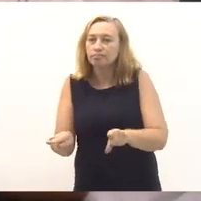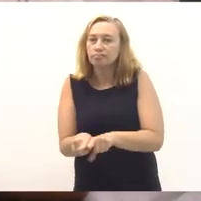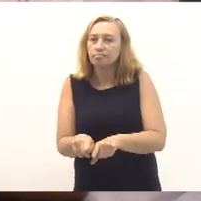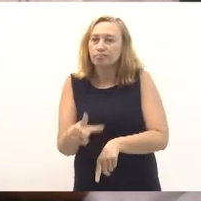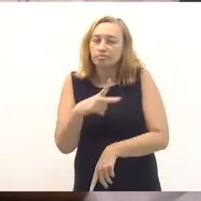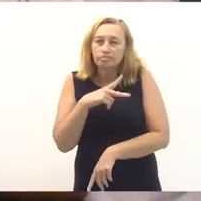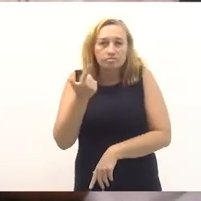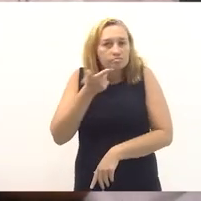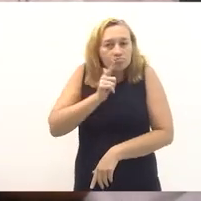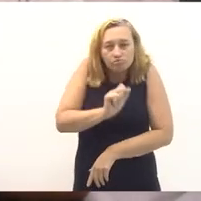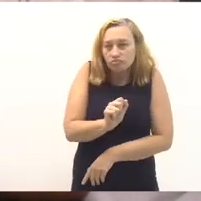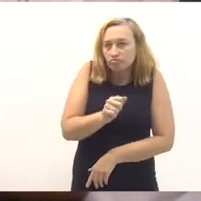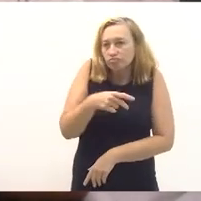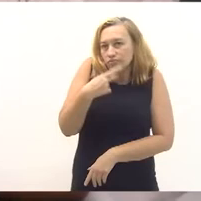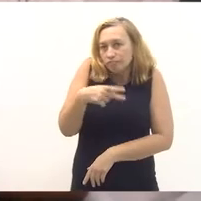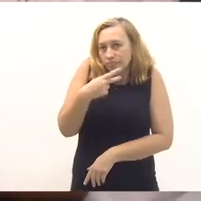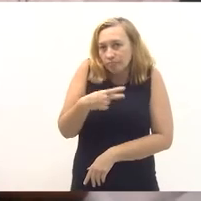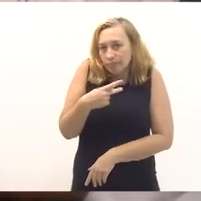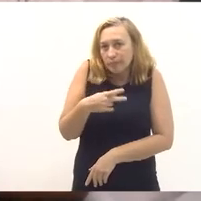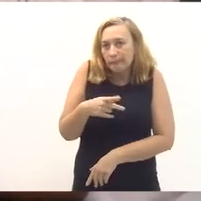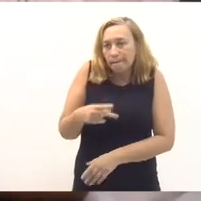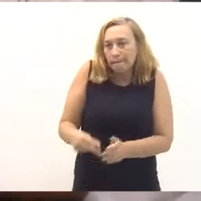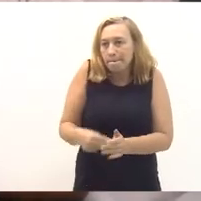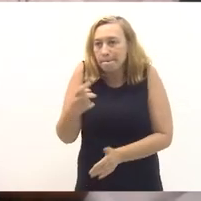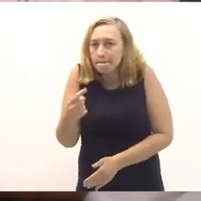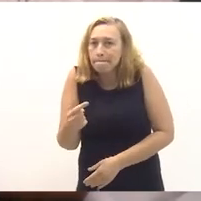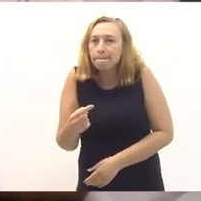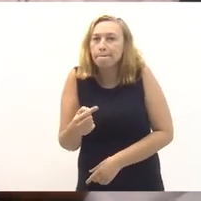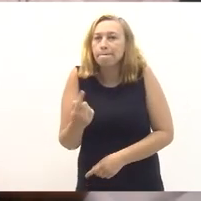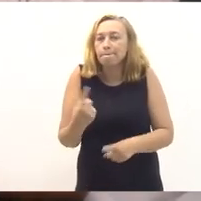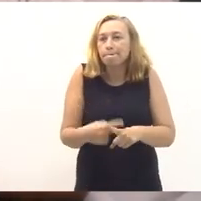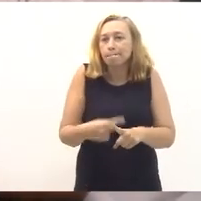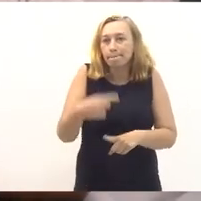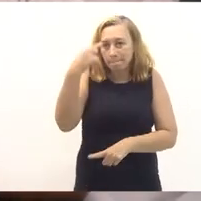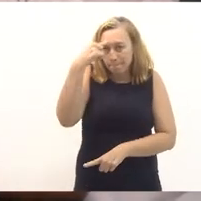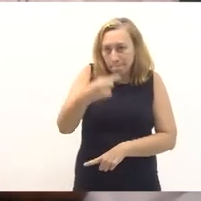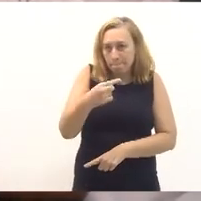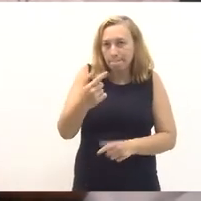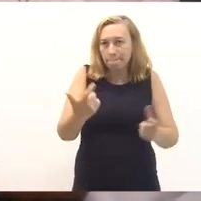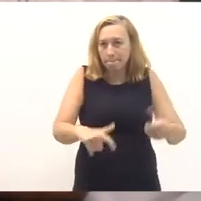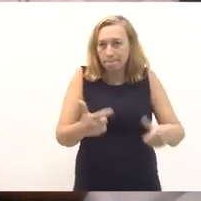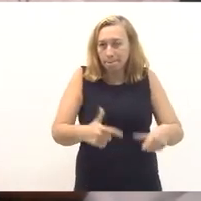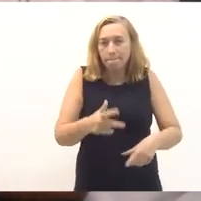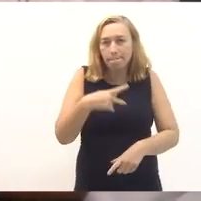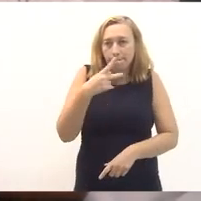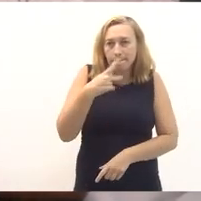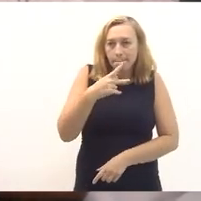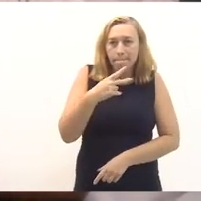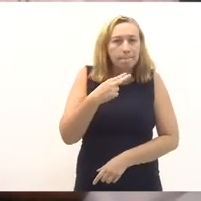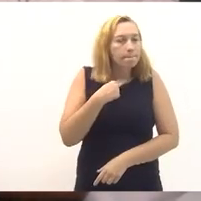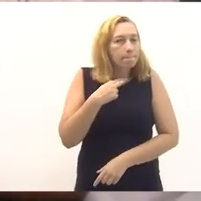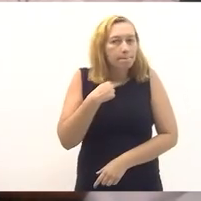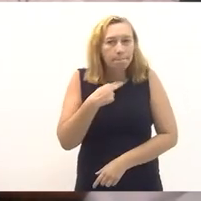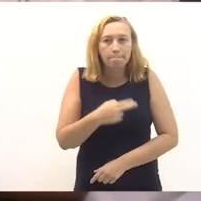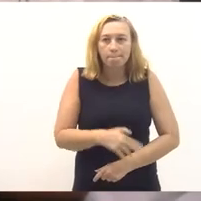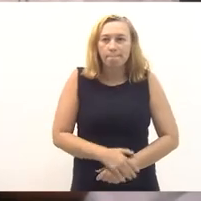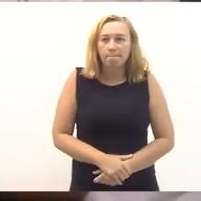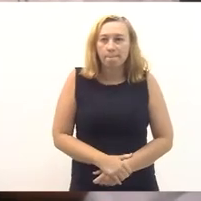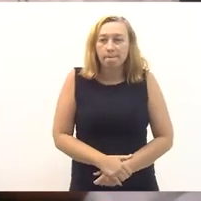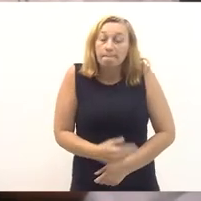o próprio não consegui falar aquela vez da primeira porque o dono do lugar disse que não era bem assim